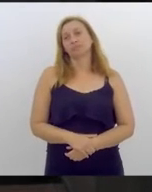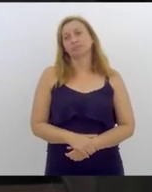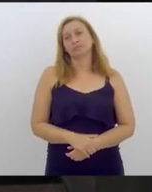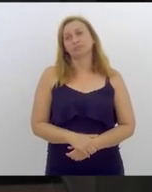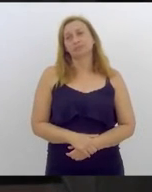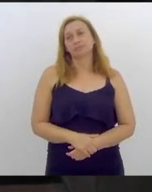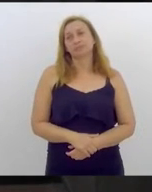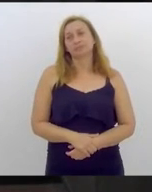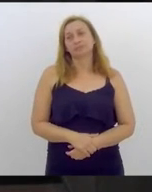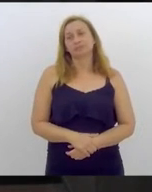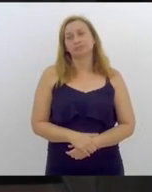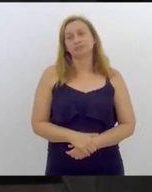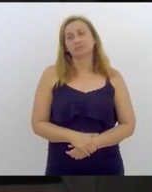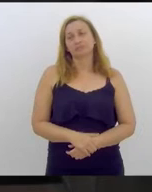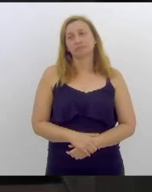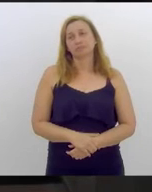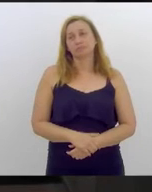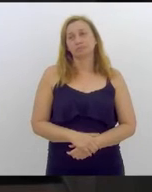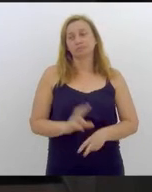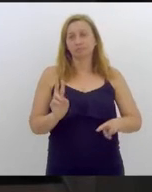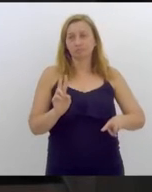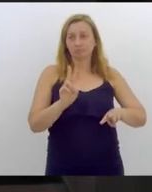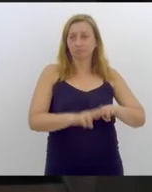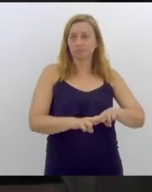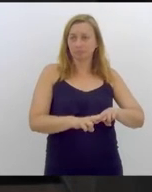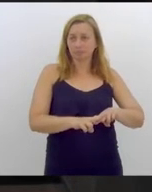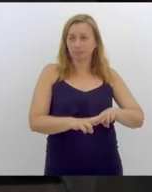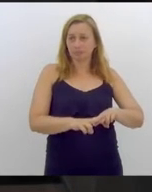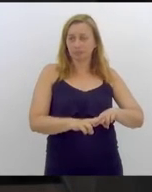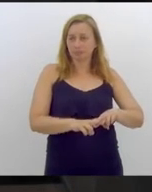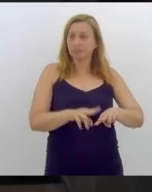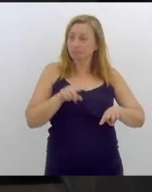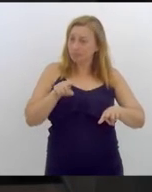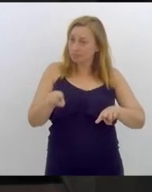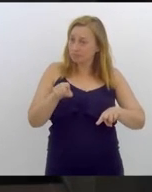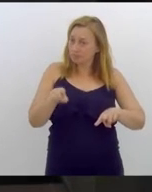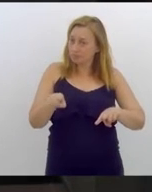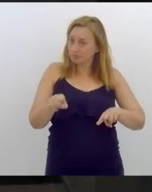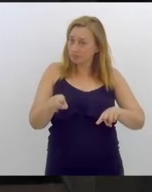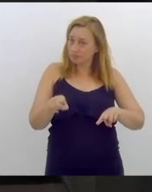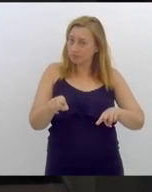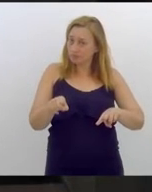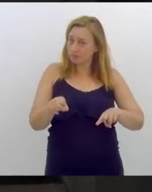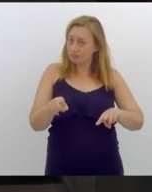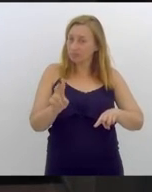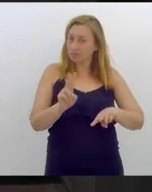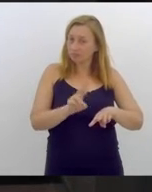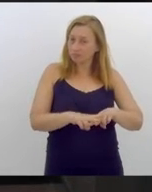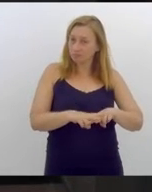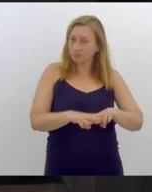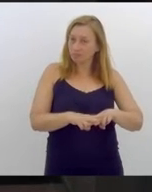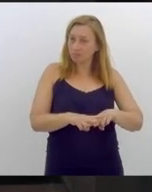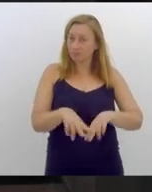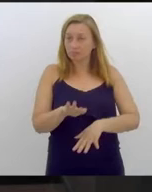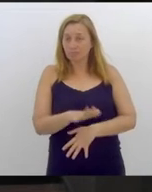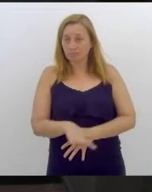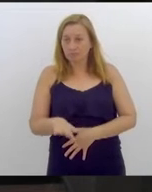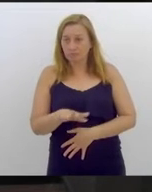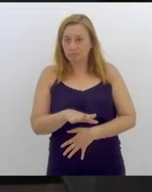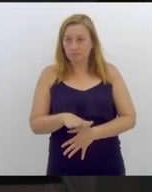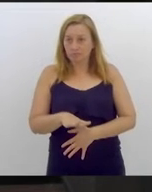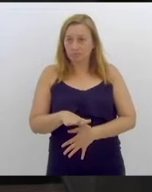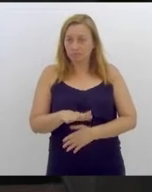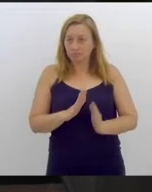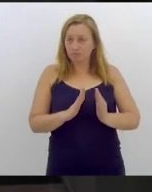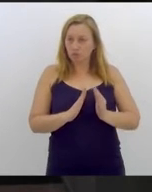com o mandato de prisão daquele que estava em prisão domiciliar aí